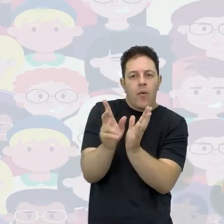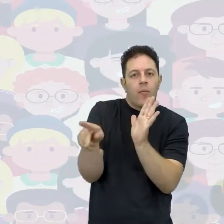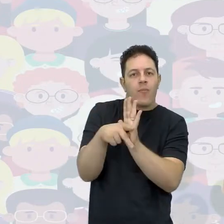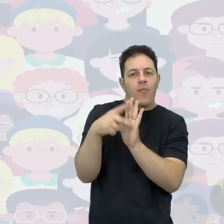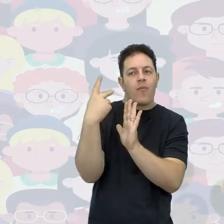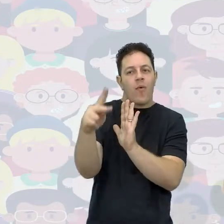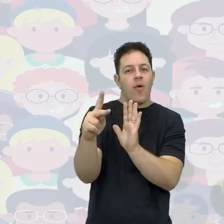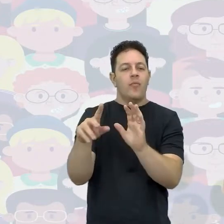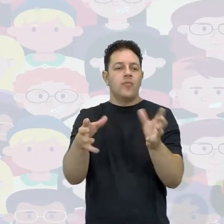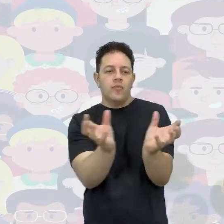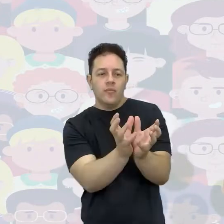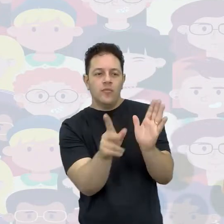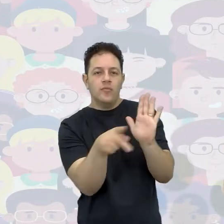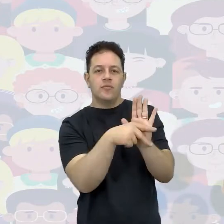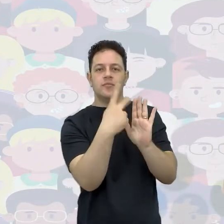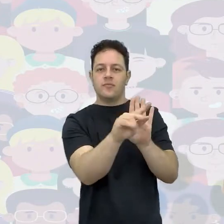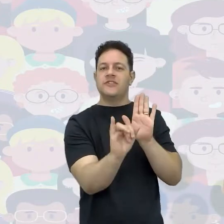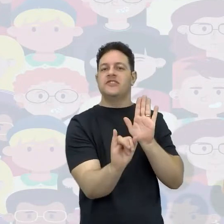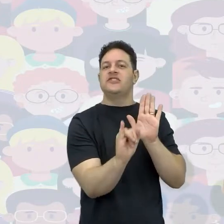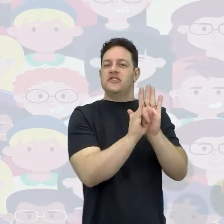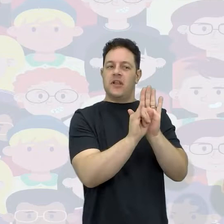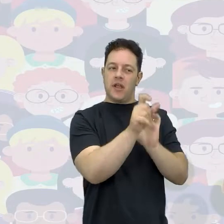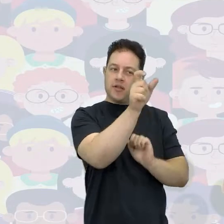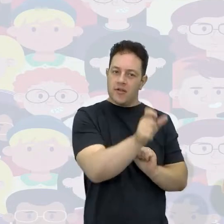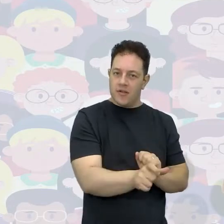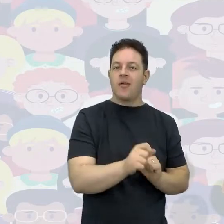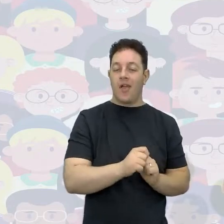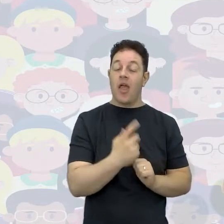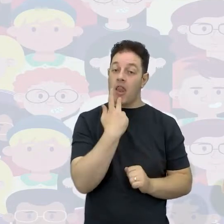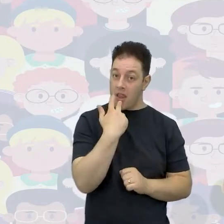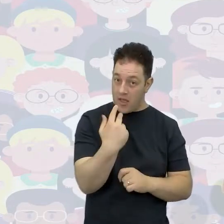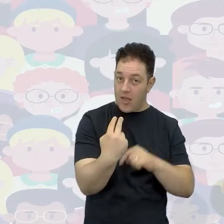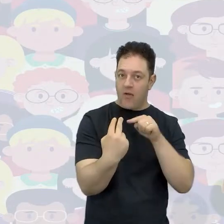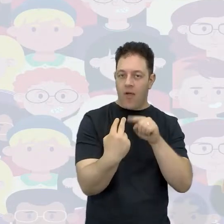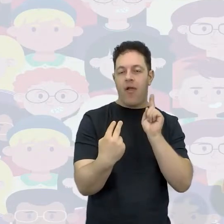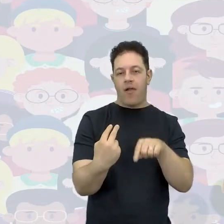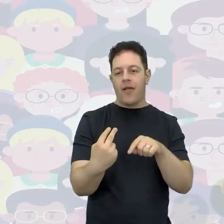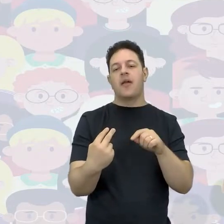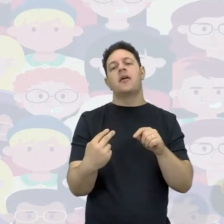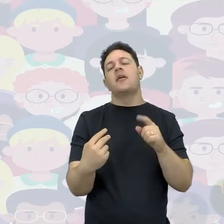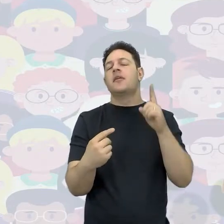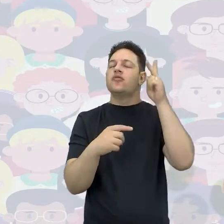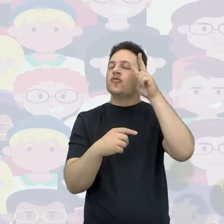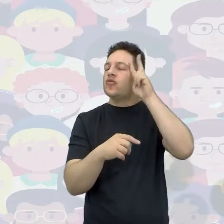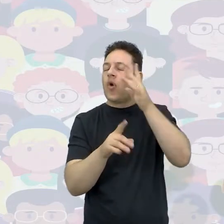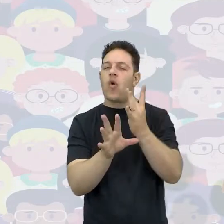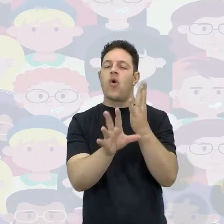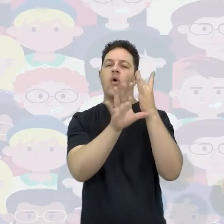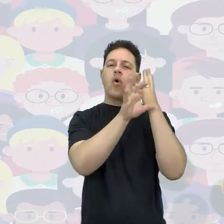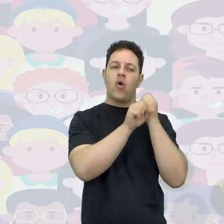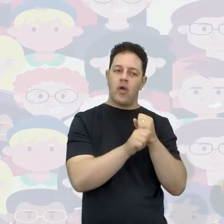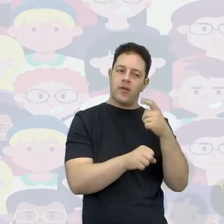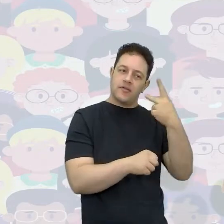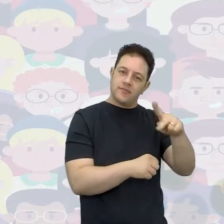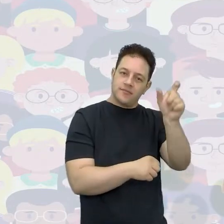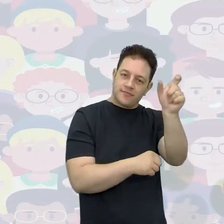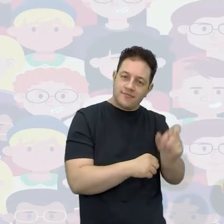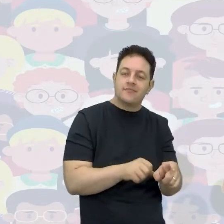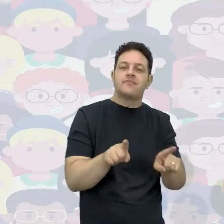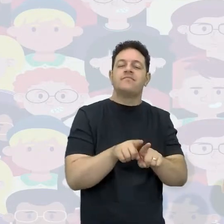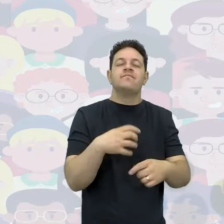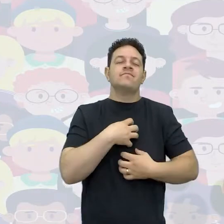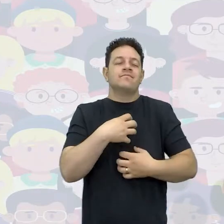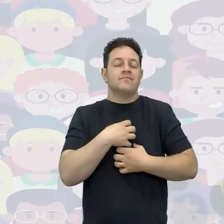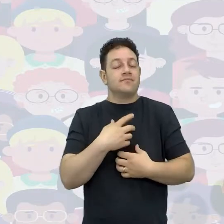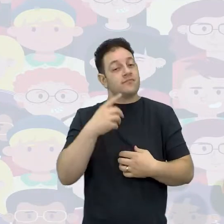povo, de um grupo, de um indivíduo. Essa língua irá representar aí toda a história desse sujeito, as emoções, as